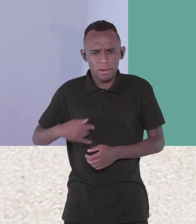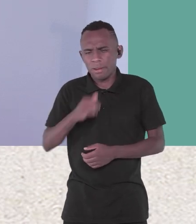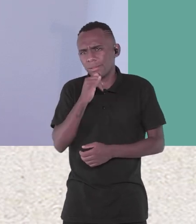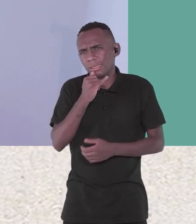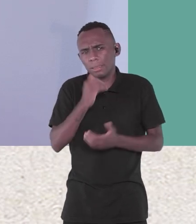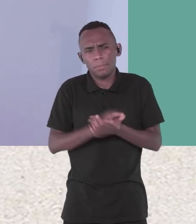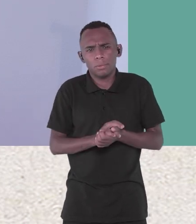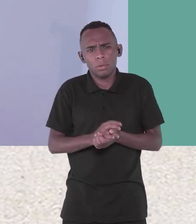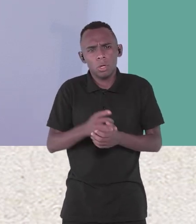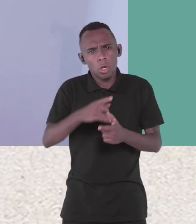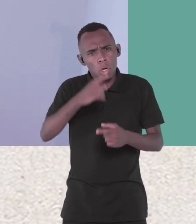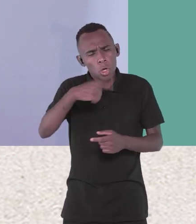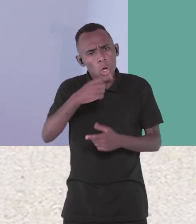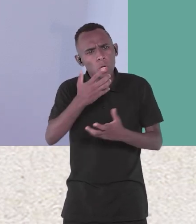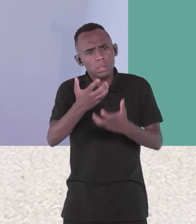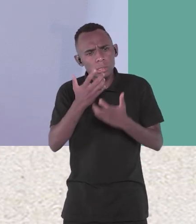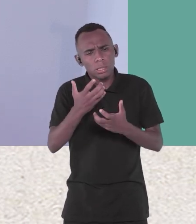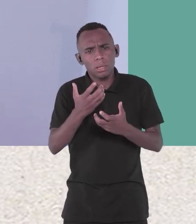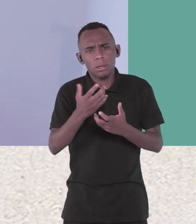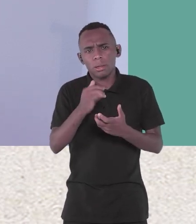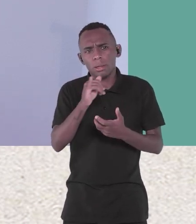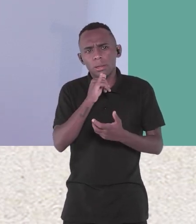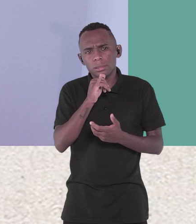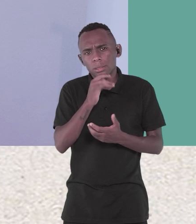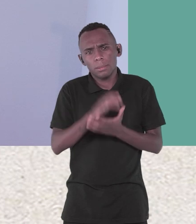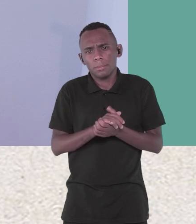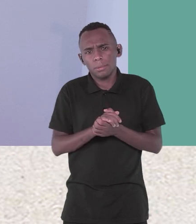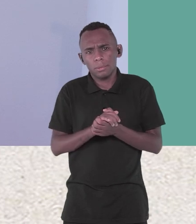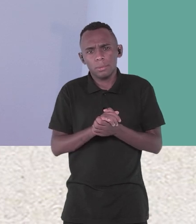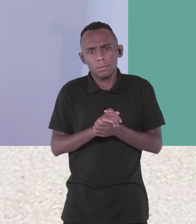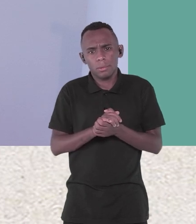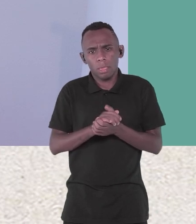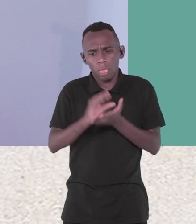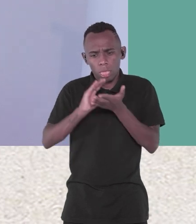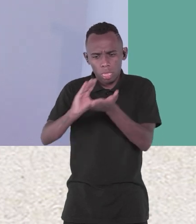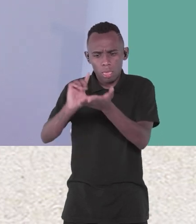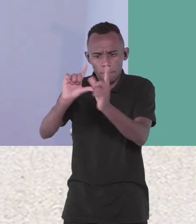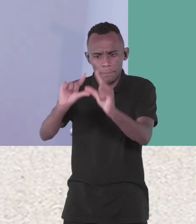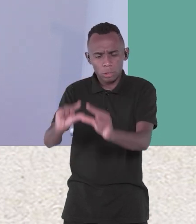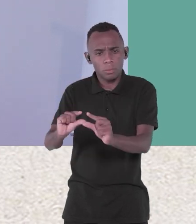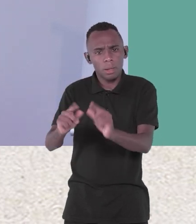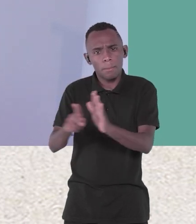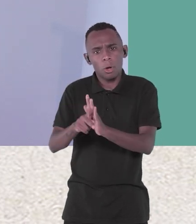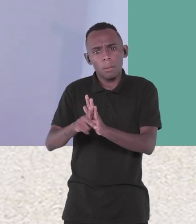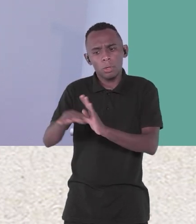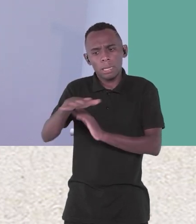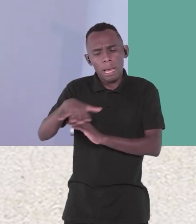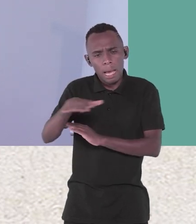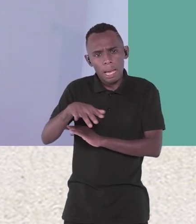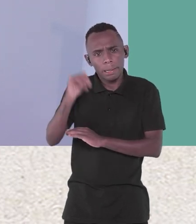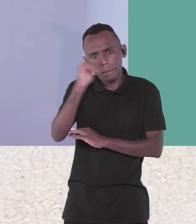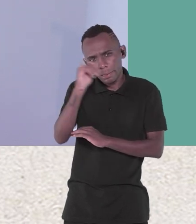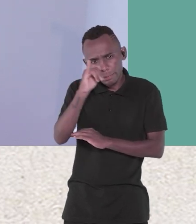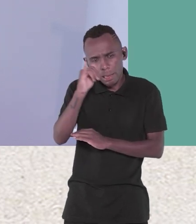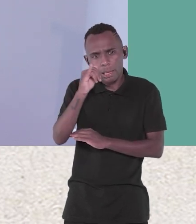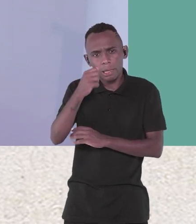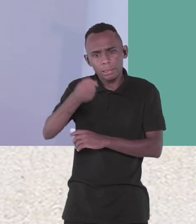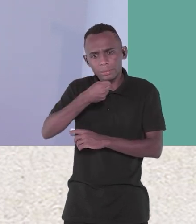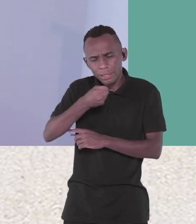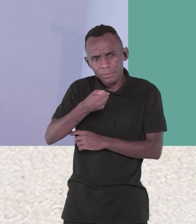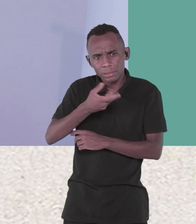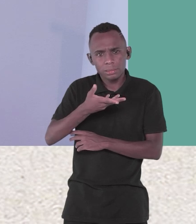orçamento para a televisão italiana, né? Que a gritaria é muito grande. Aí eu falo, mas ali são só, no caso dos